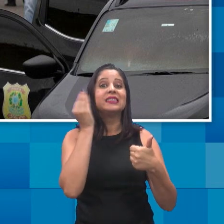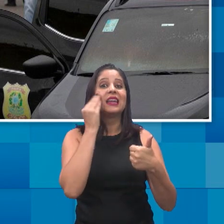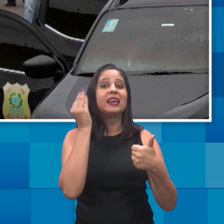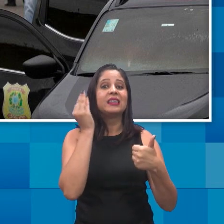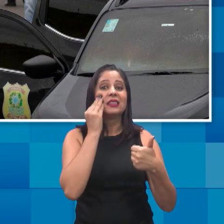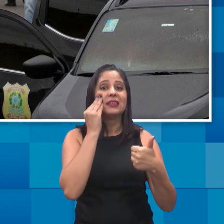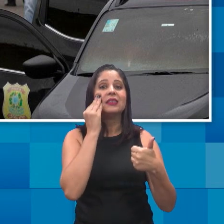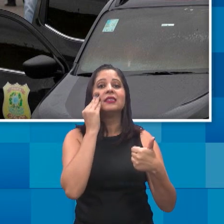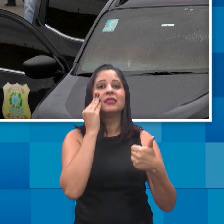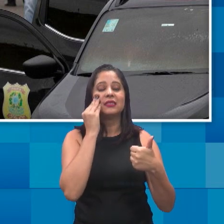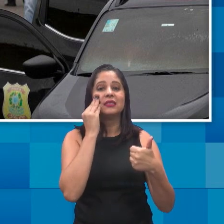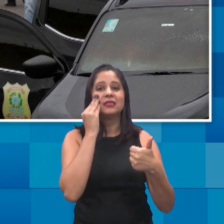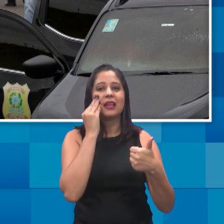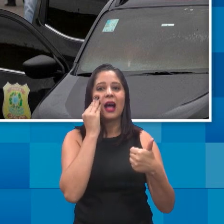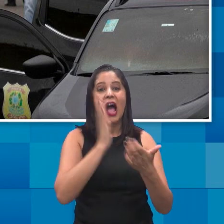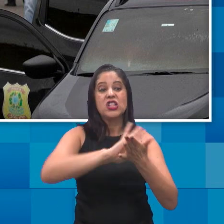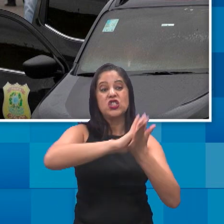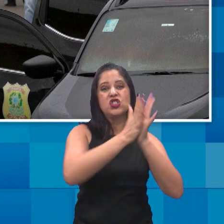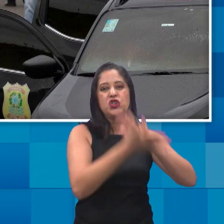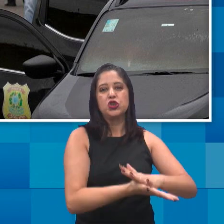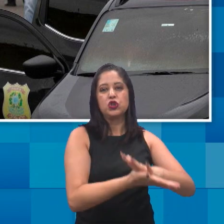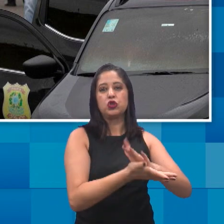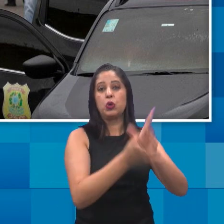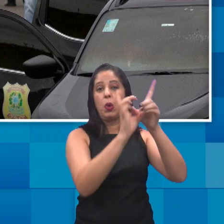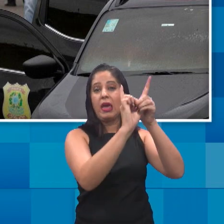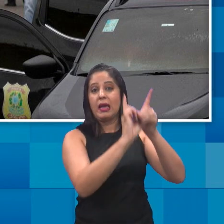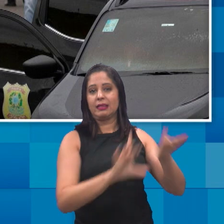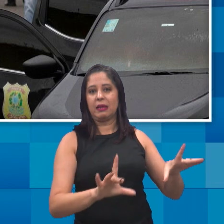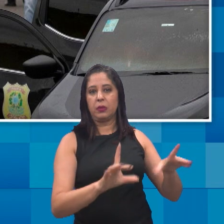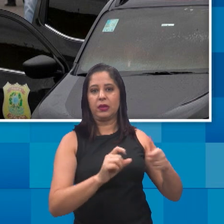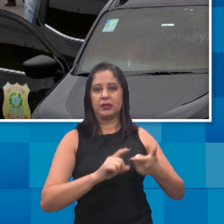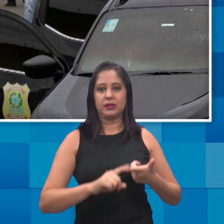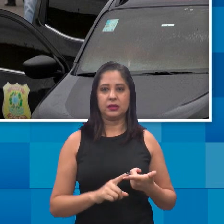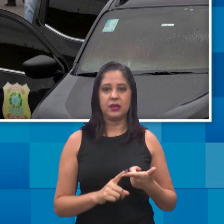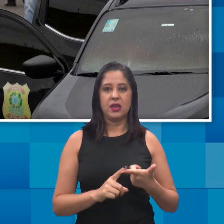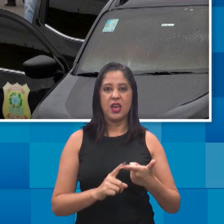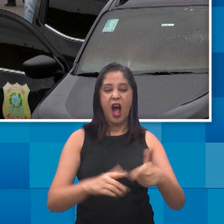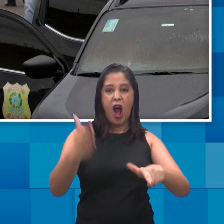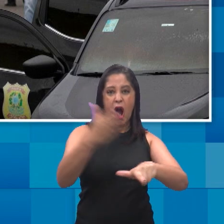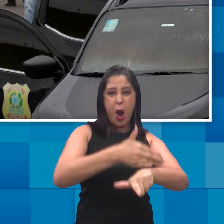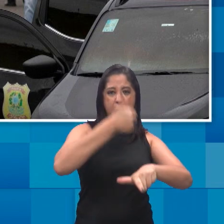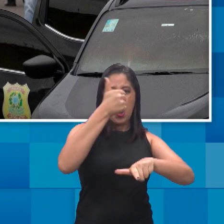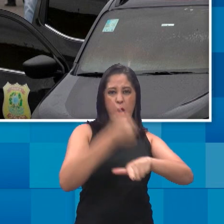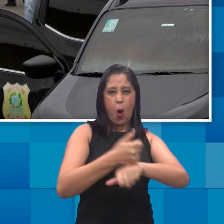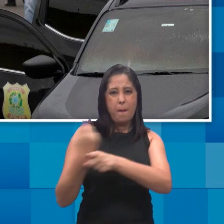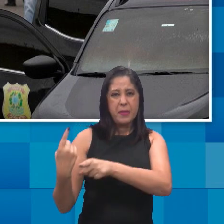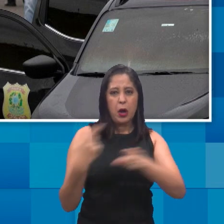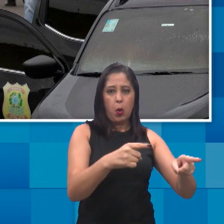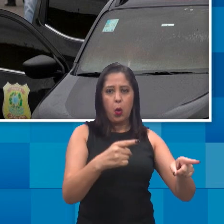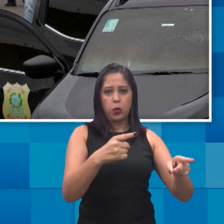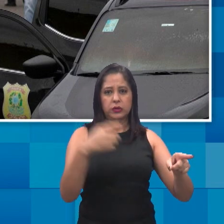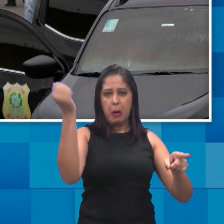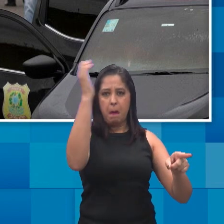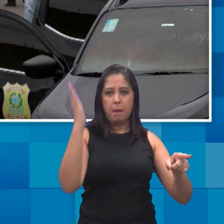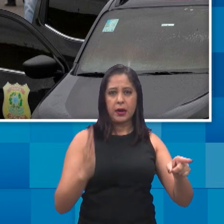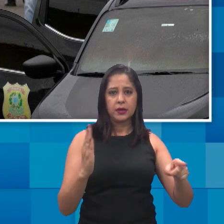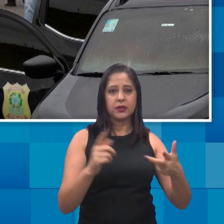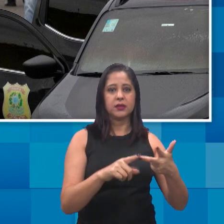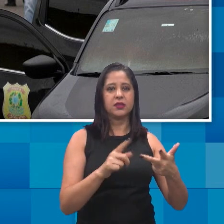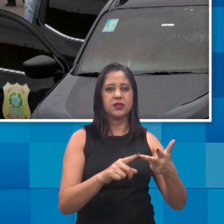de abolição do Estado Democrático de Direito, golpe de Estado,